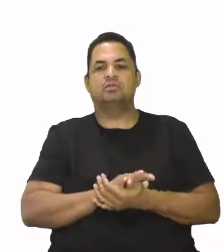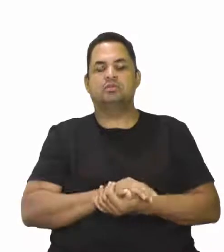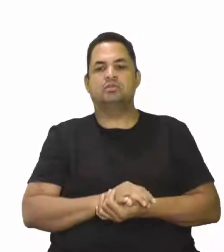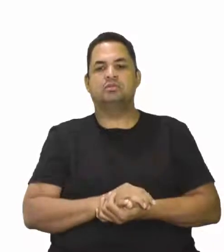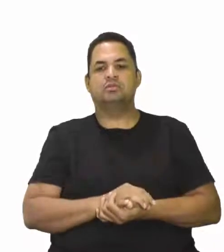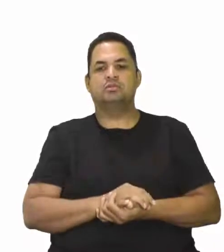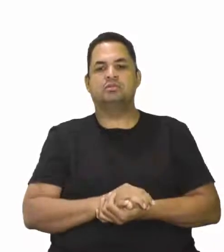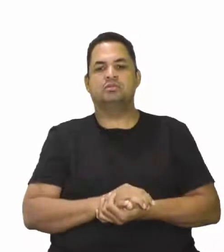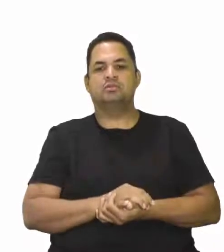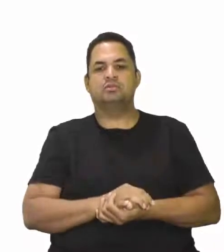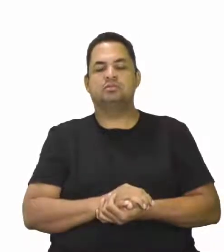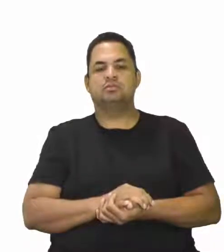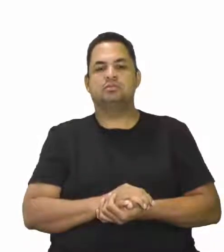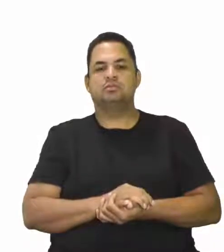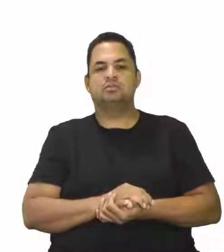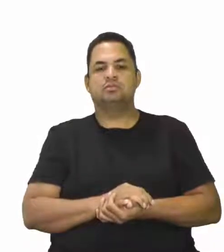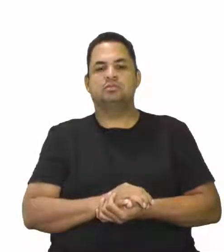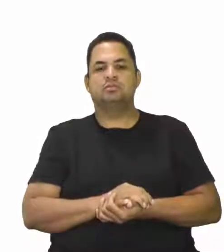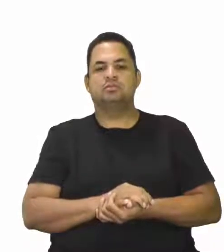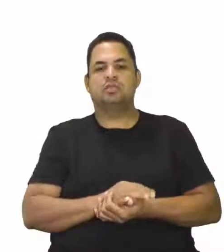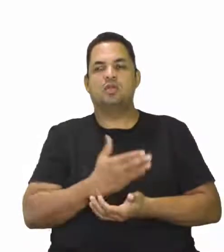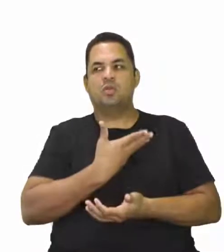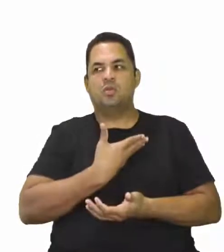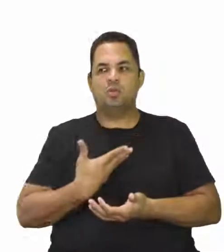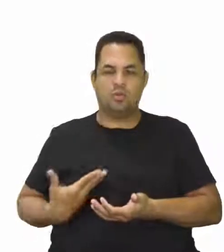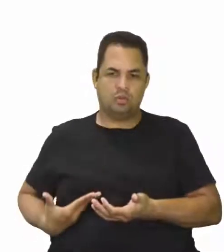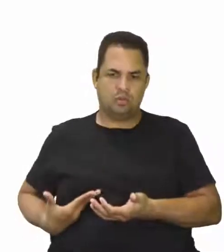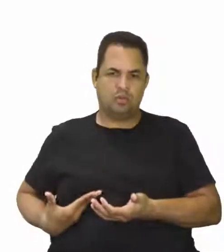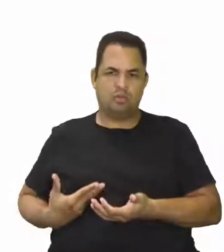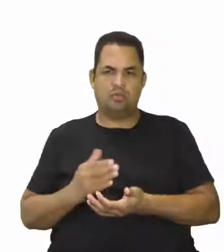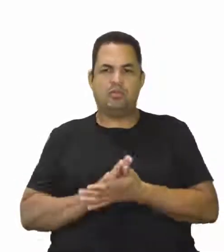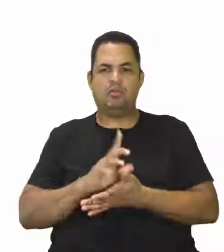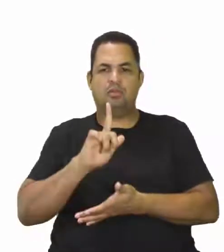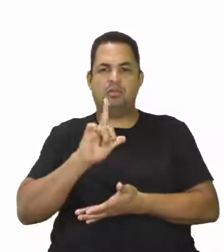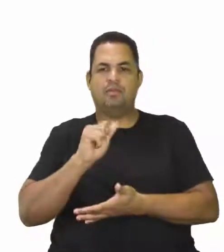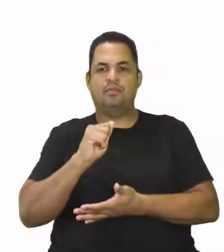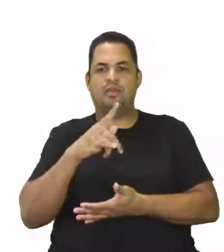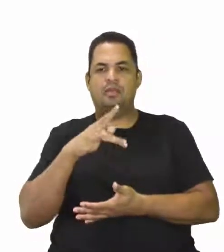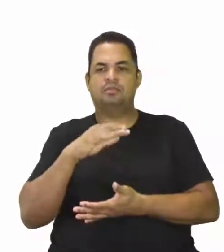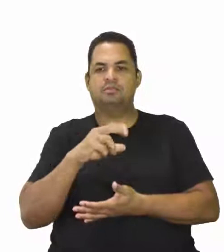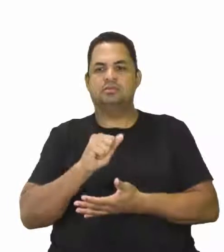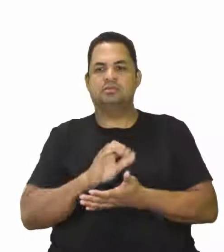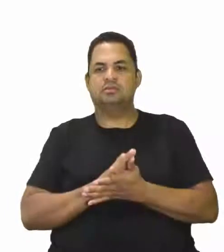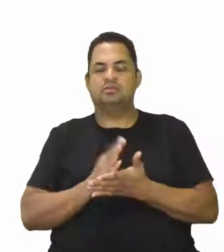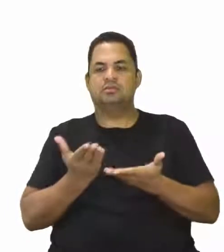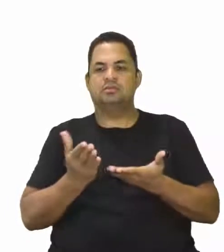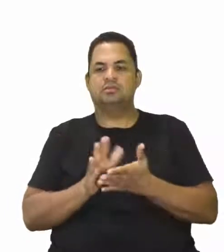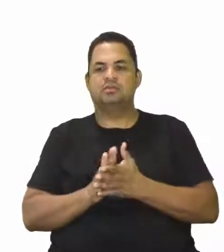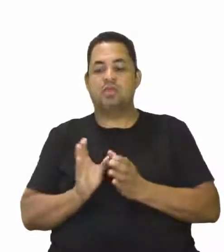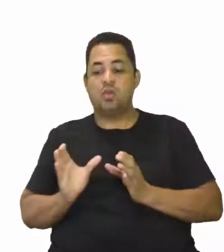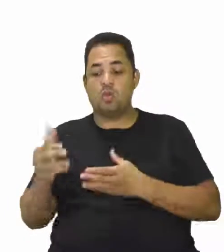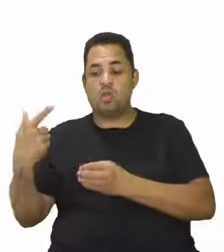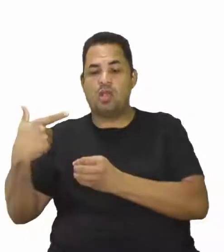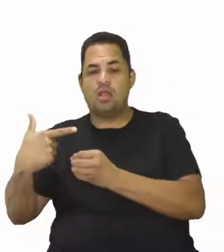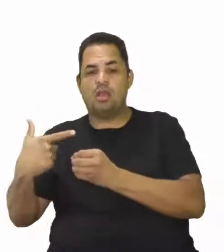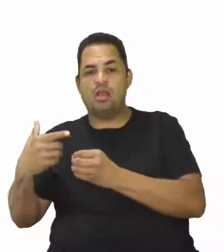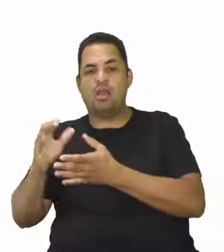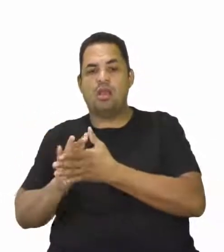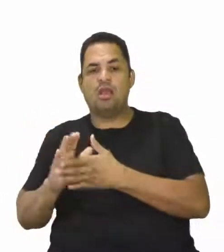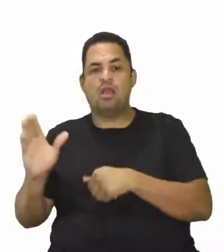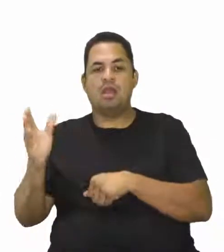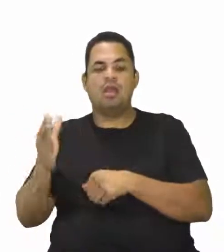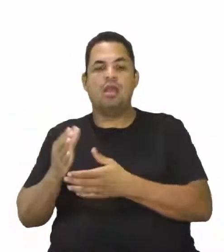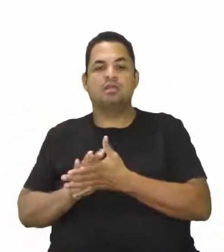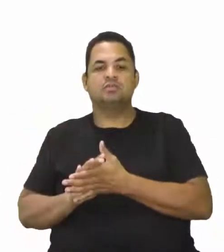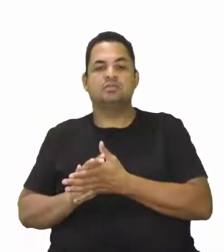gente sabe que a sua sede governamental é La Paz. E a sua sede legal é